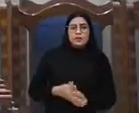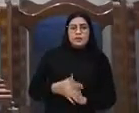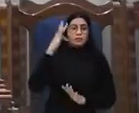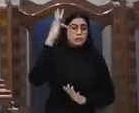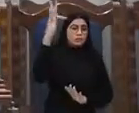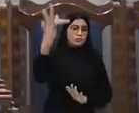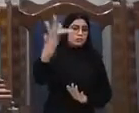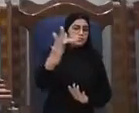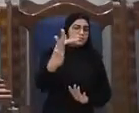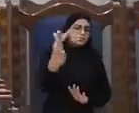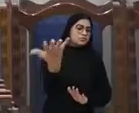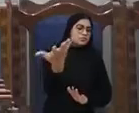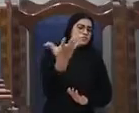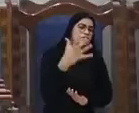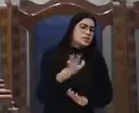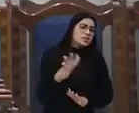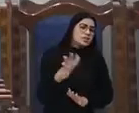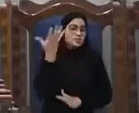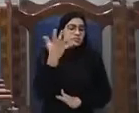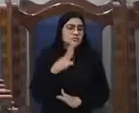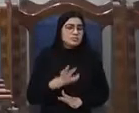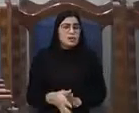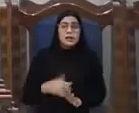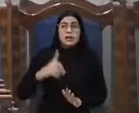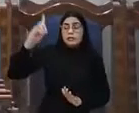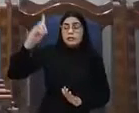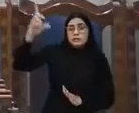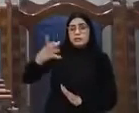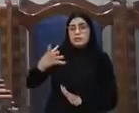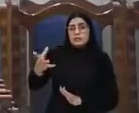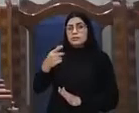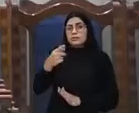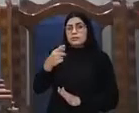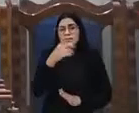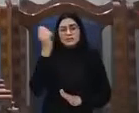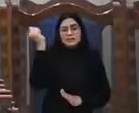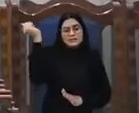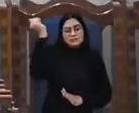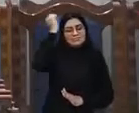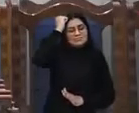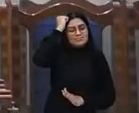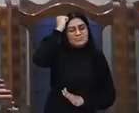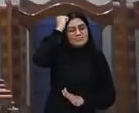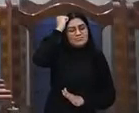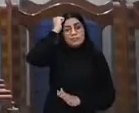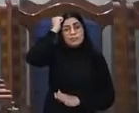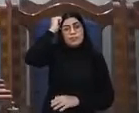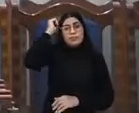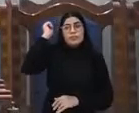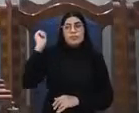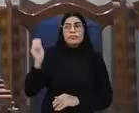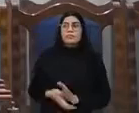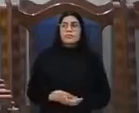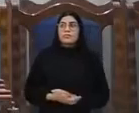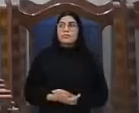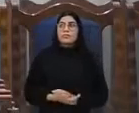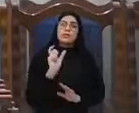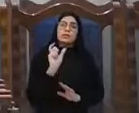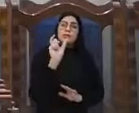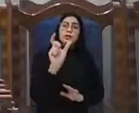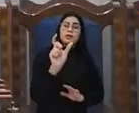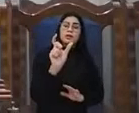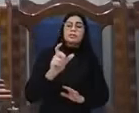no amanhã. Ele quer que você se arrependa. E arrependimento aqui tem uma palavrinha